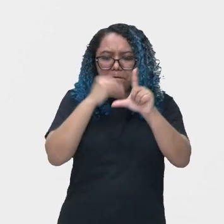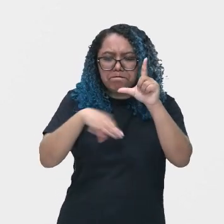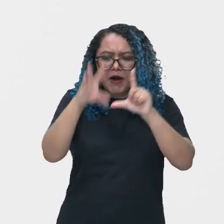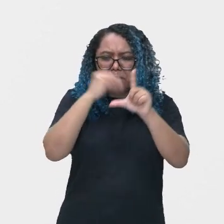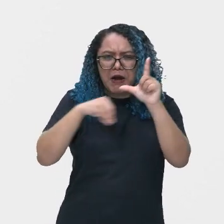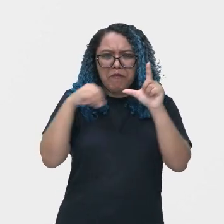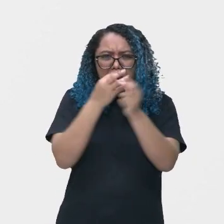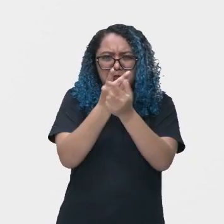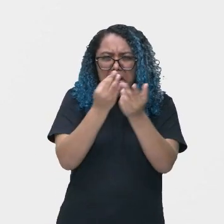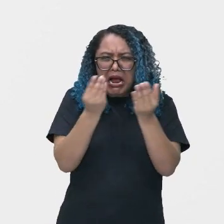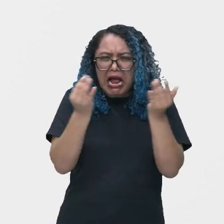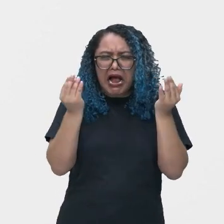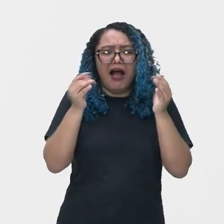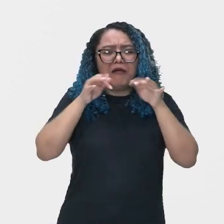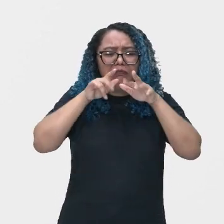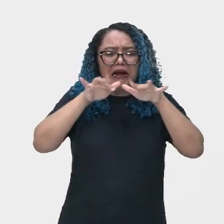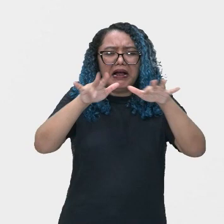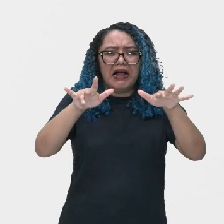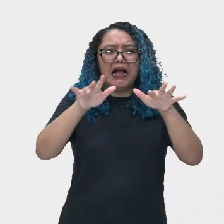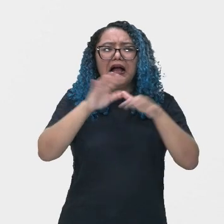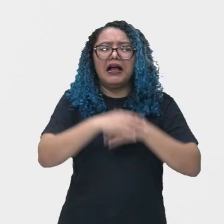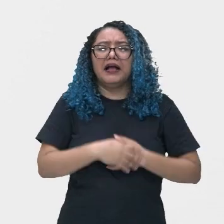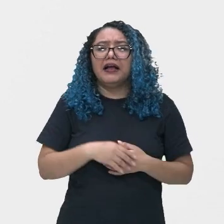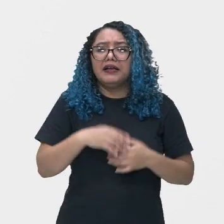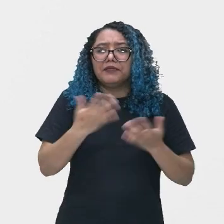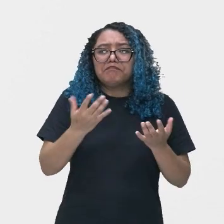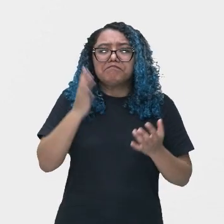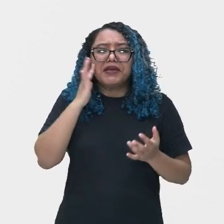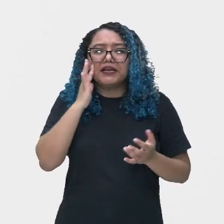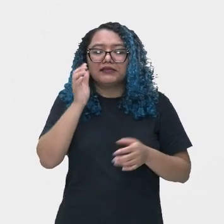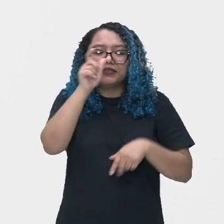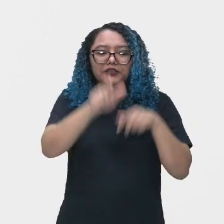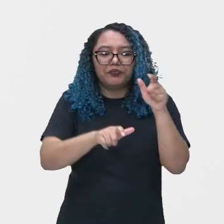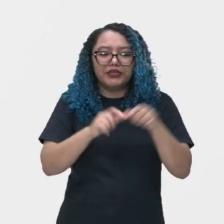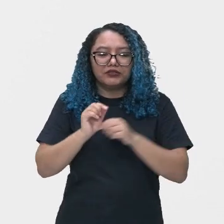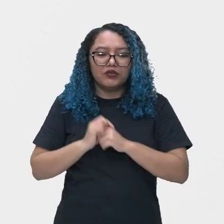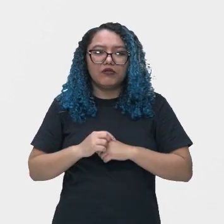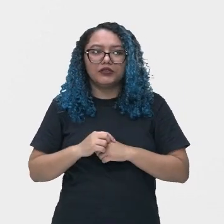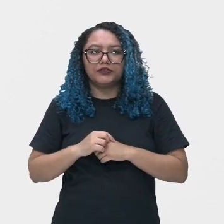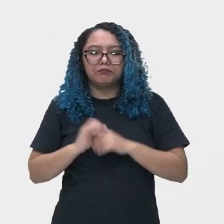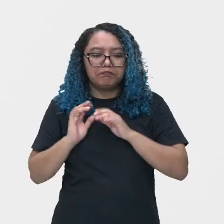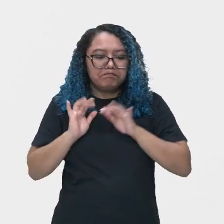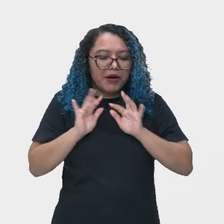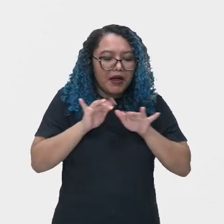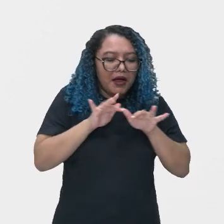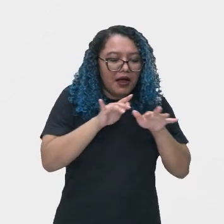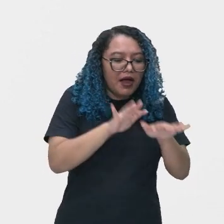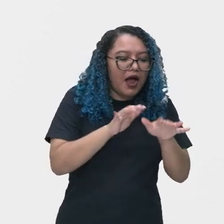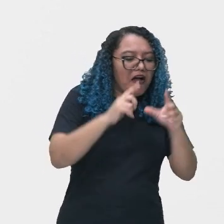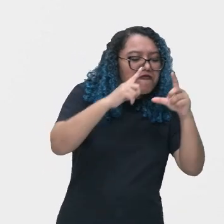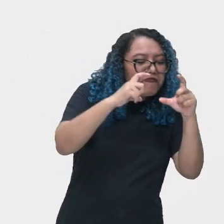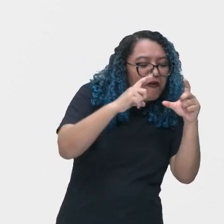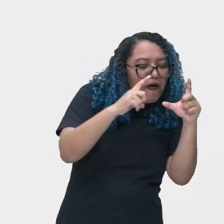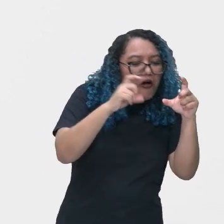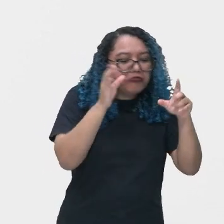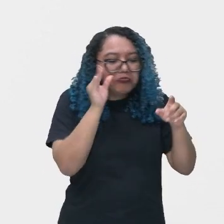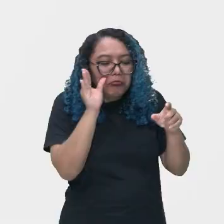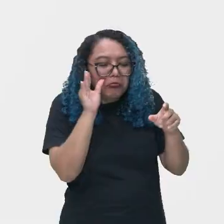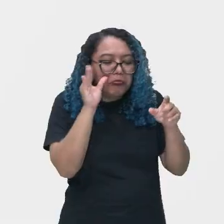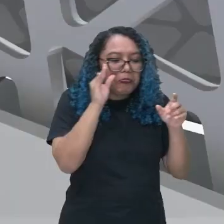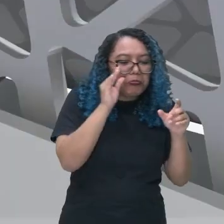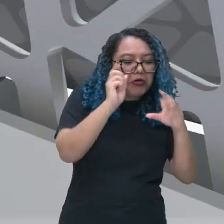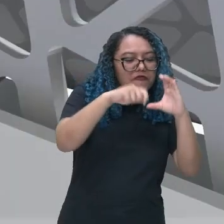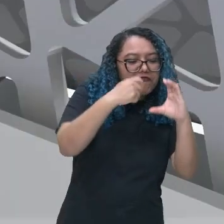teve. Imagine as pessoas correndo lá para o rio Xingu para tirar foto, porque essas pessoas são curiosas, né? Para fazer vídeo,